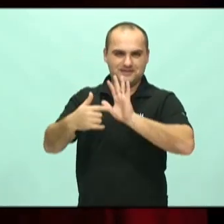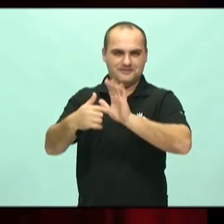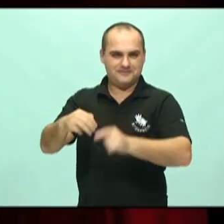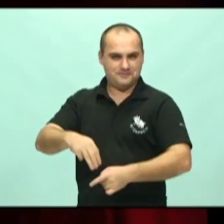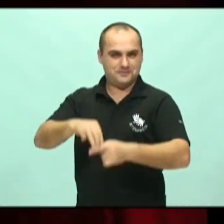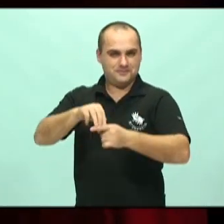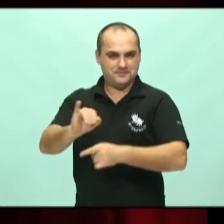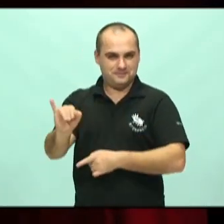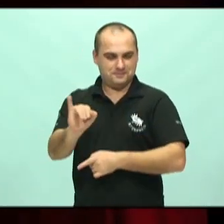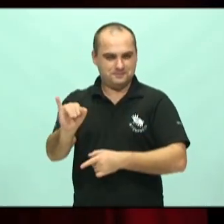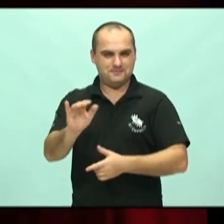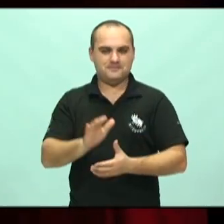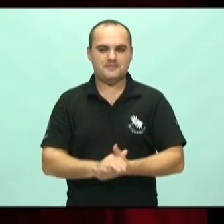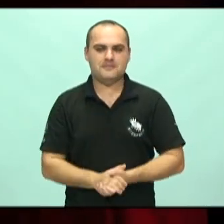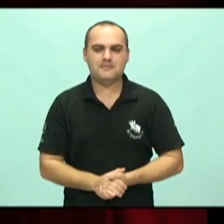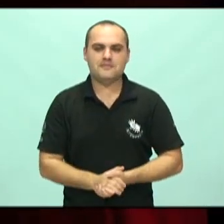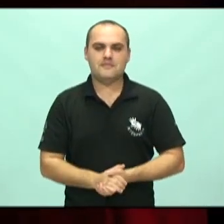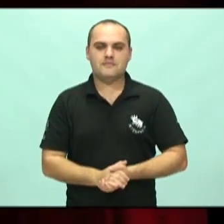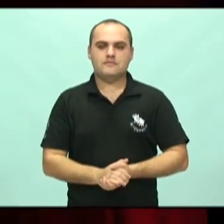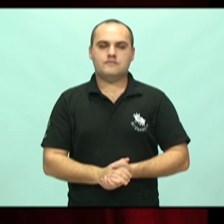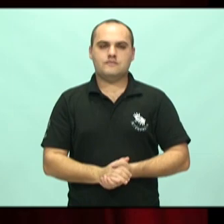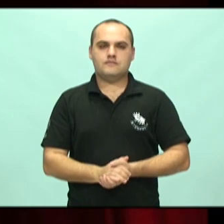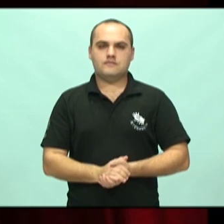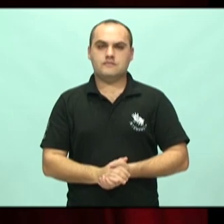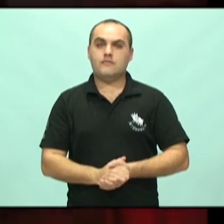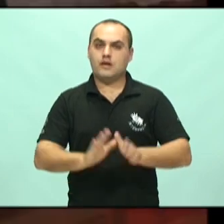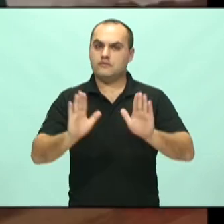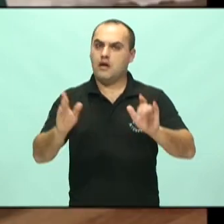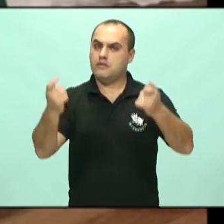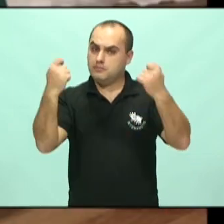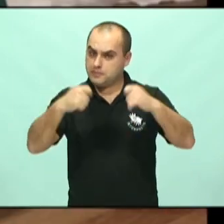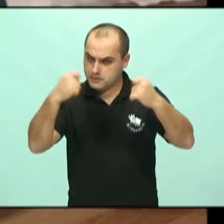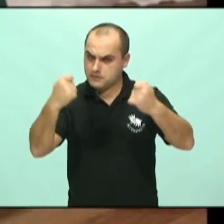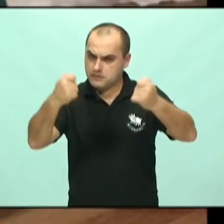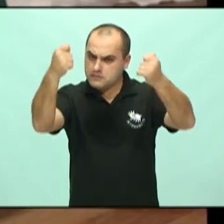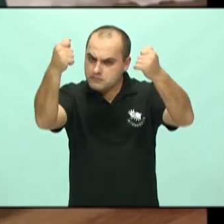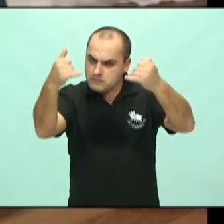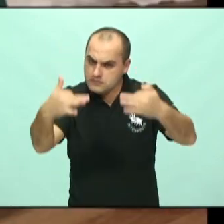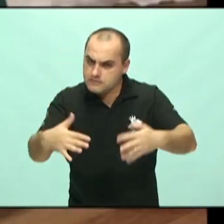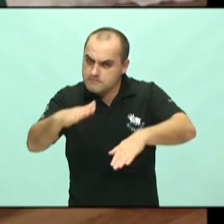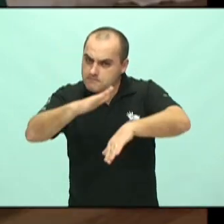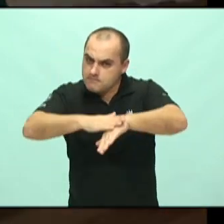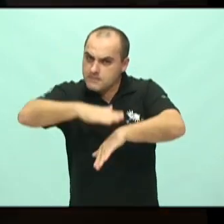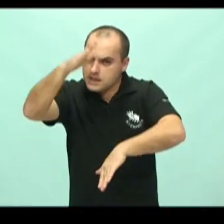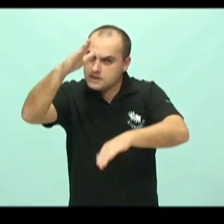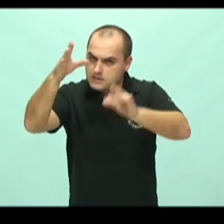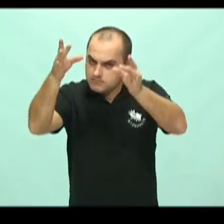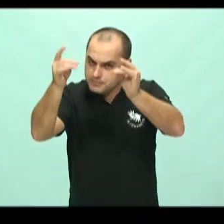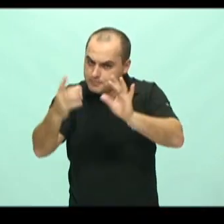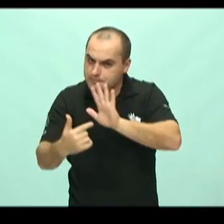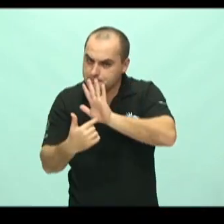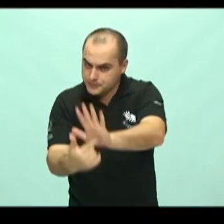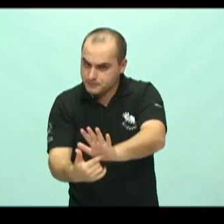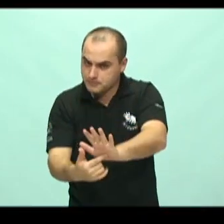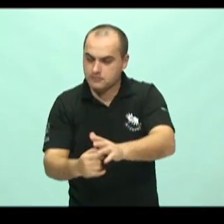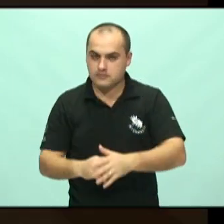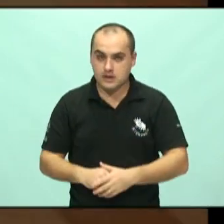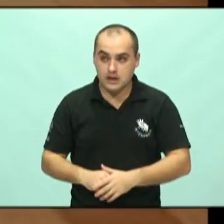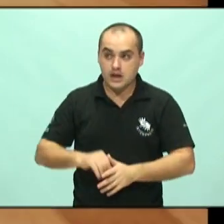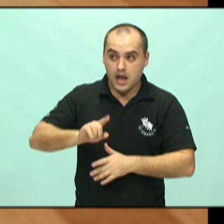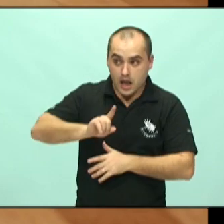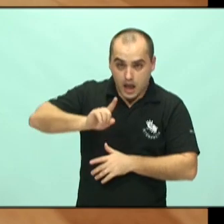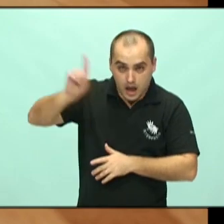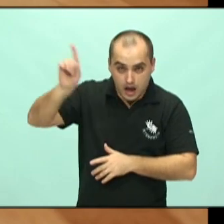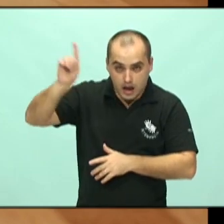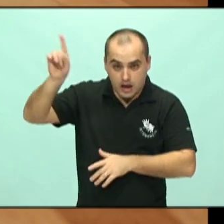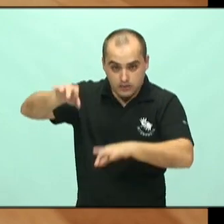a gente até tem que esmiuçar um pouquinho mais a programação, mas em geral ela vai acontecer no Teatro